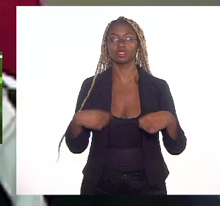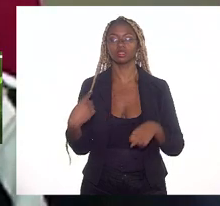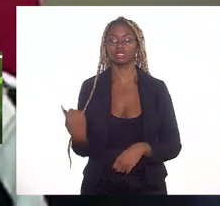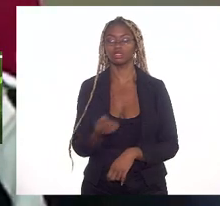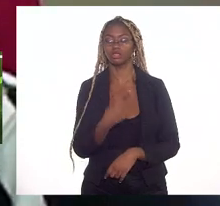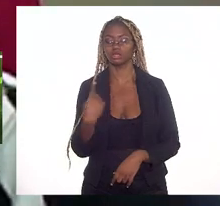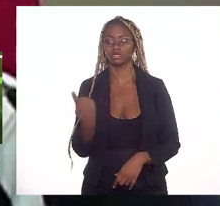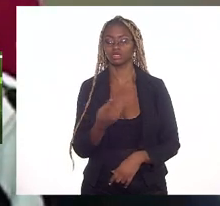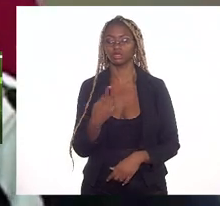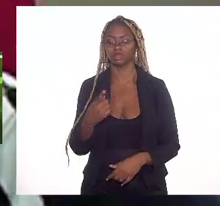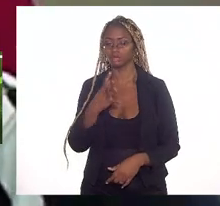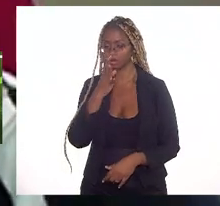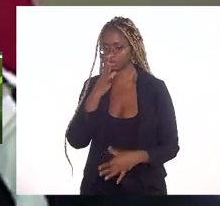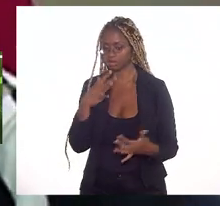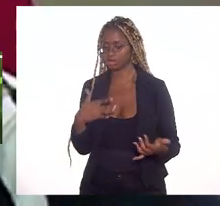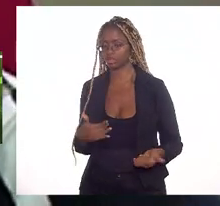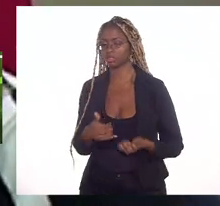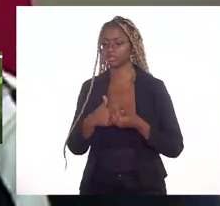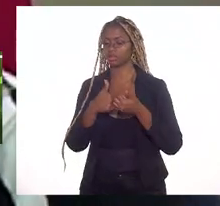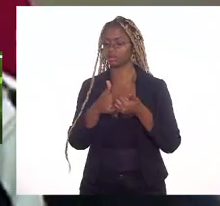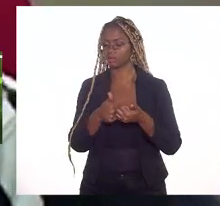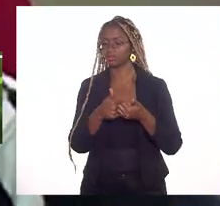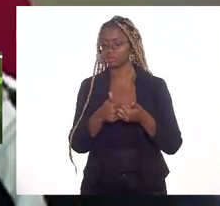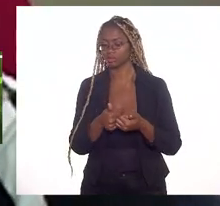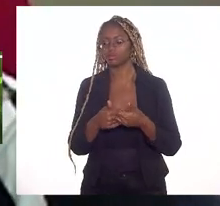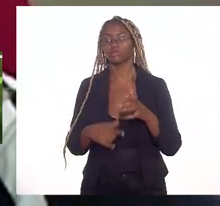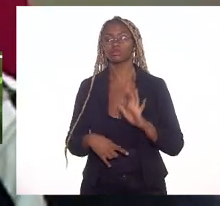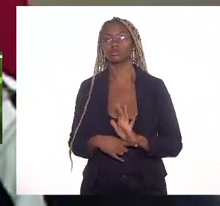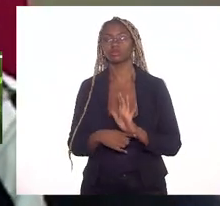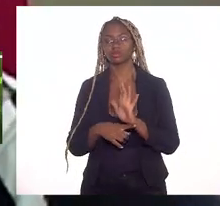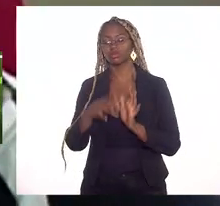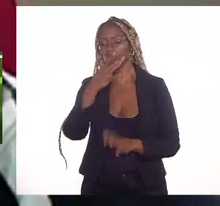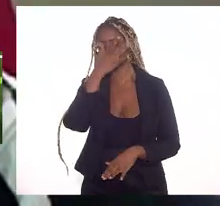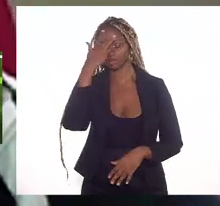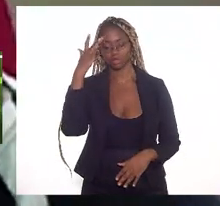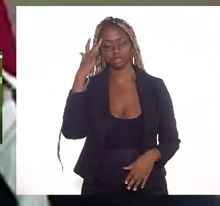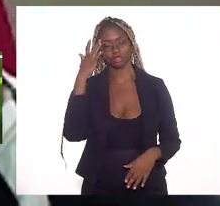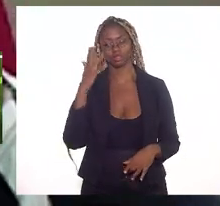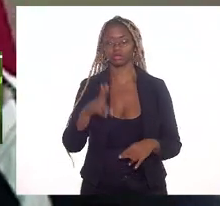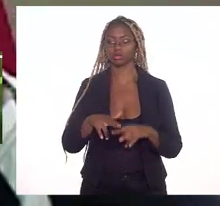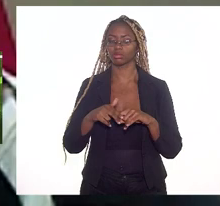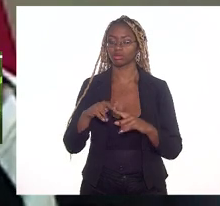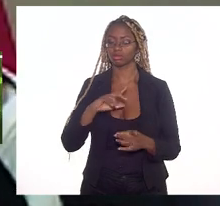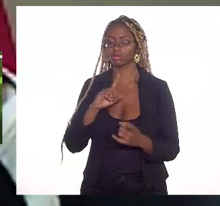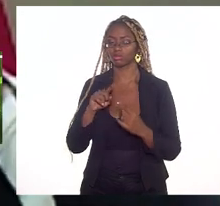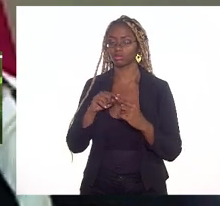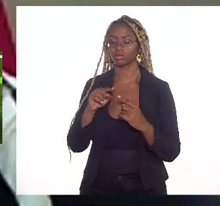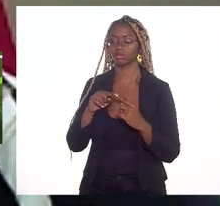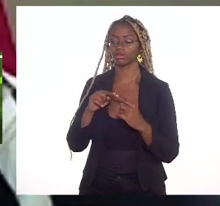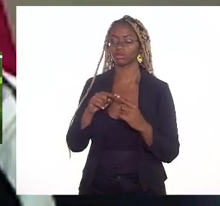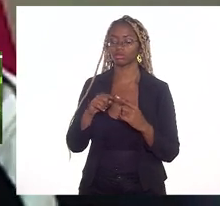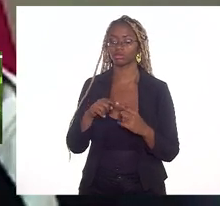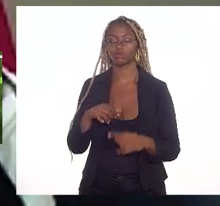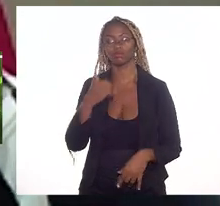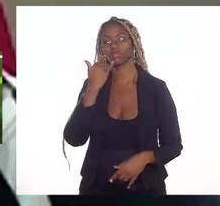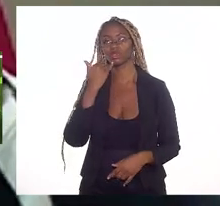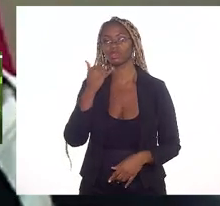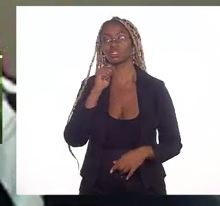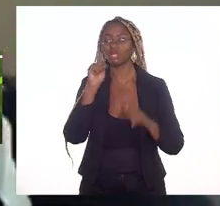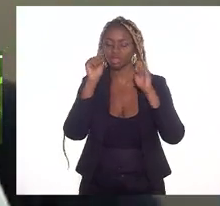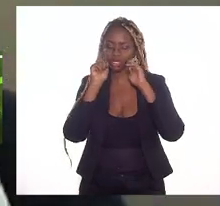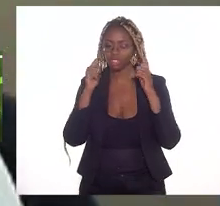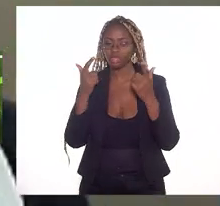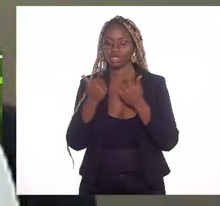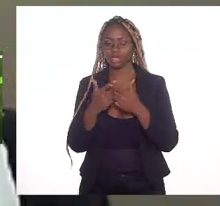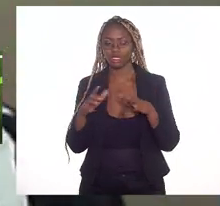estar acompanhando e encaminhando as pessoas, porque a partir do dispositivo Alô Alerge da Comissão